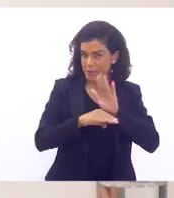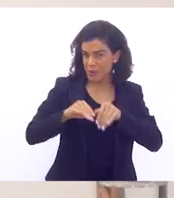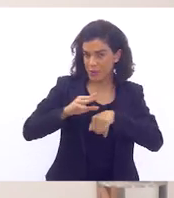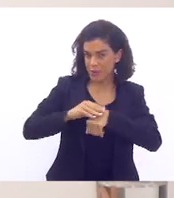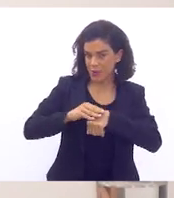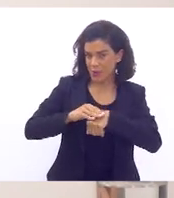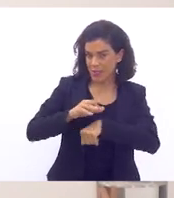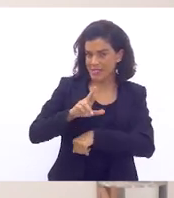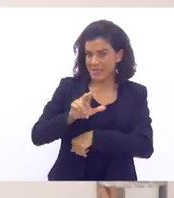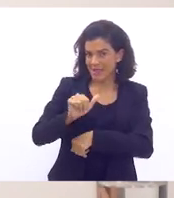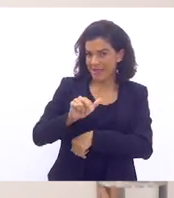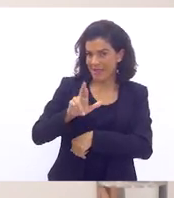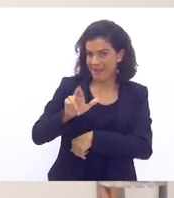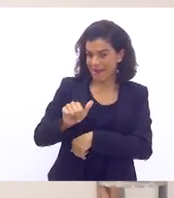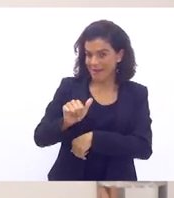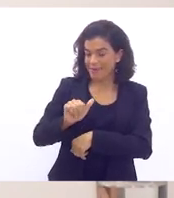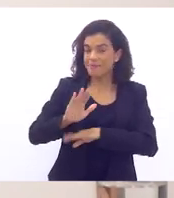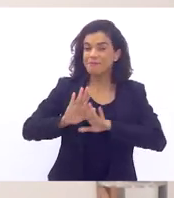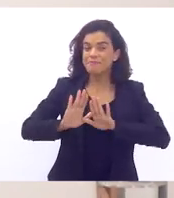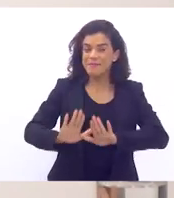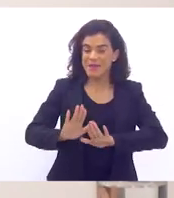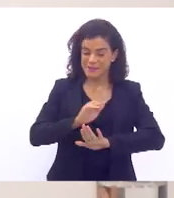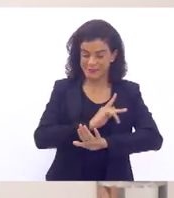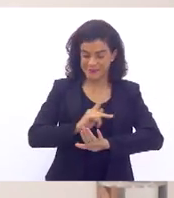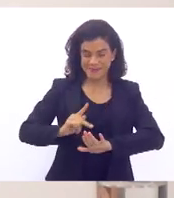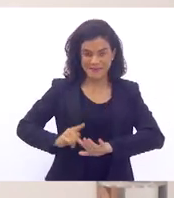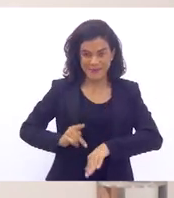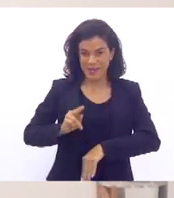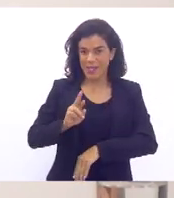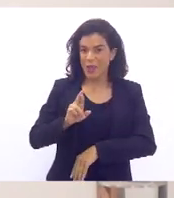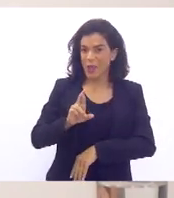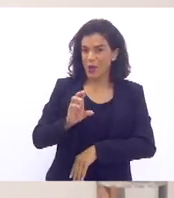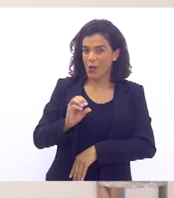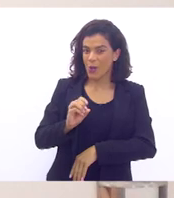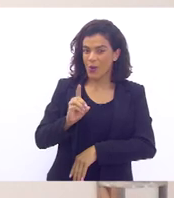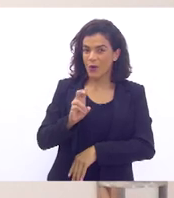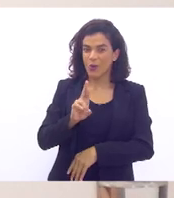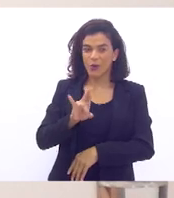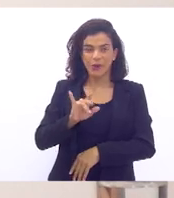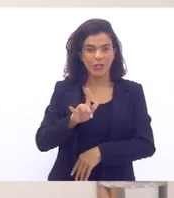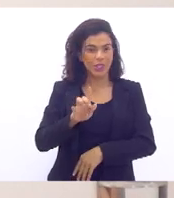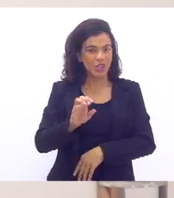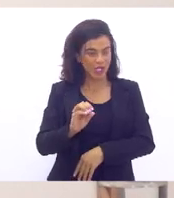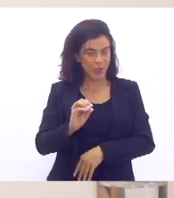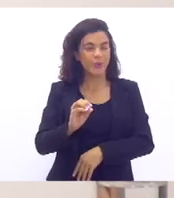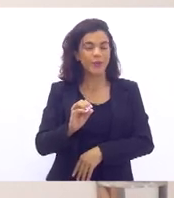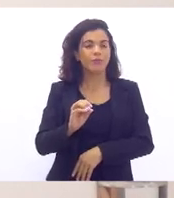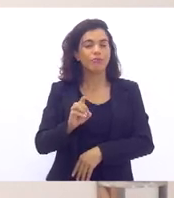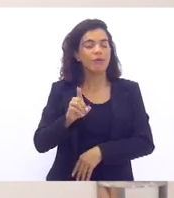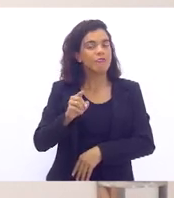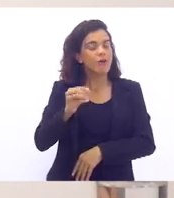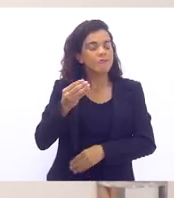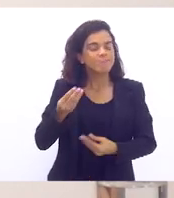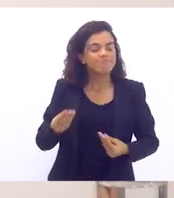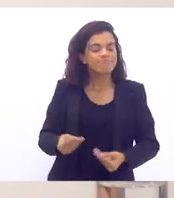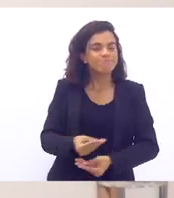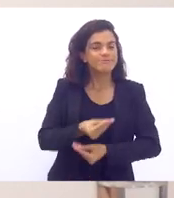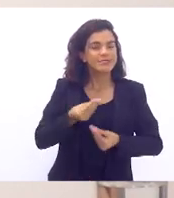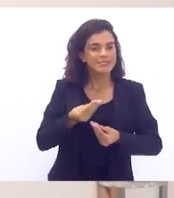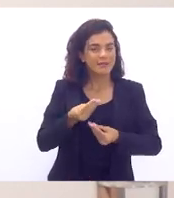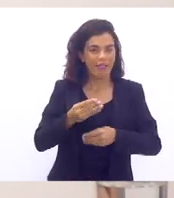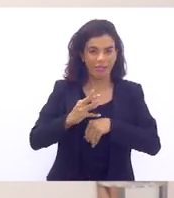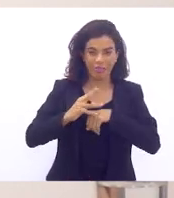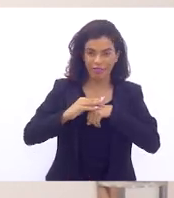raras mas mais uma vez o presente Rodrigo Bacelar foi sensível a causa das doenças raras e na sexta-feira